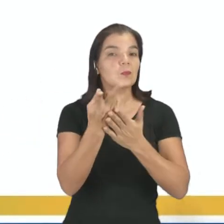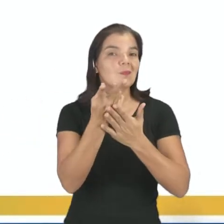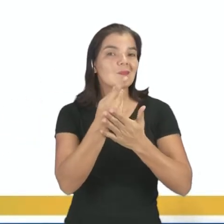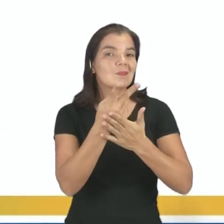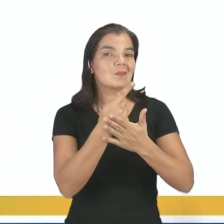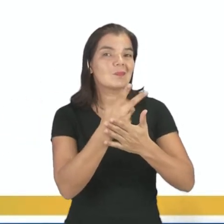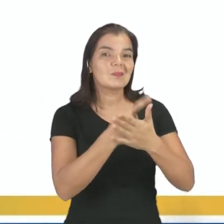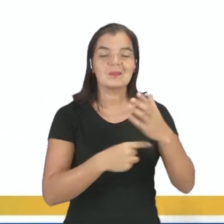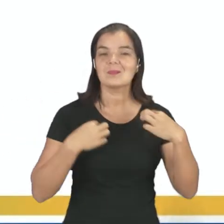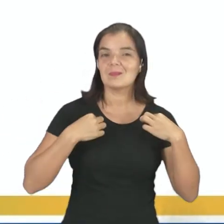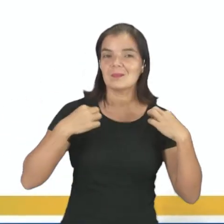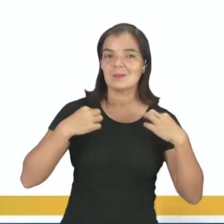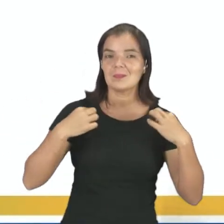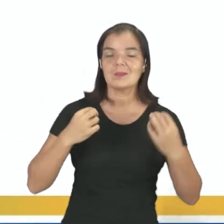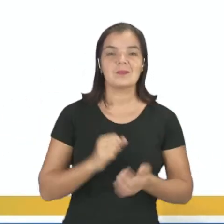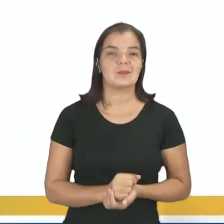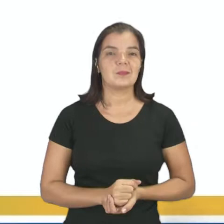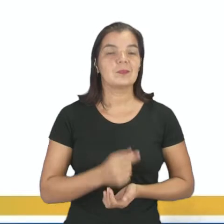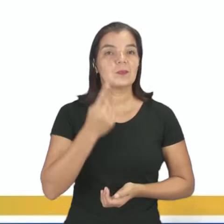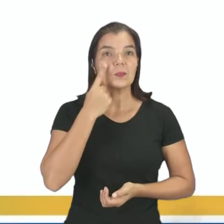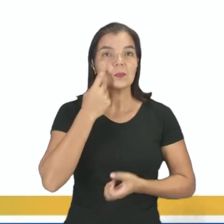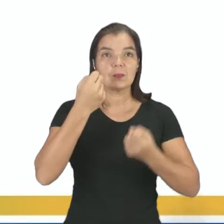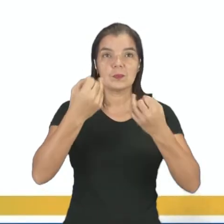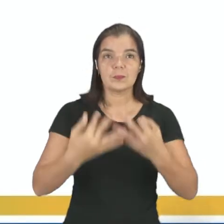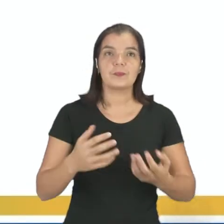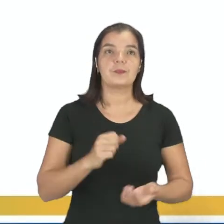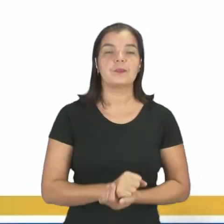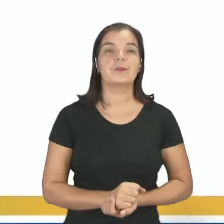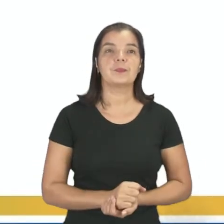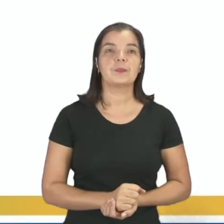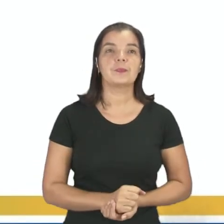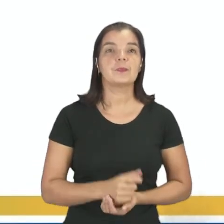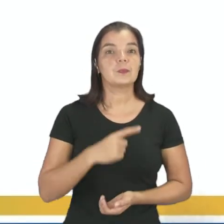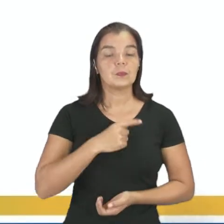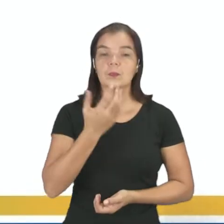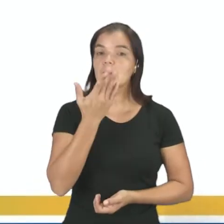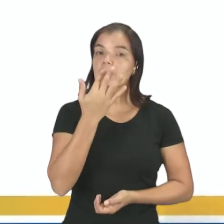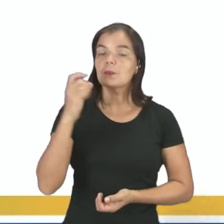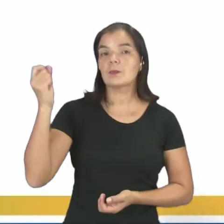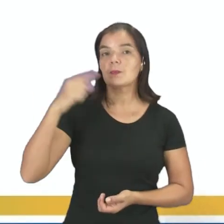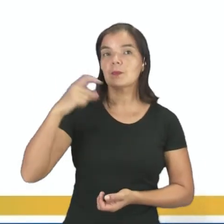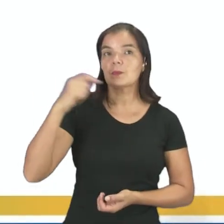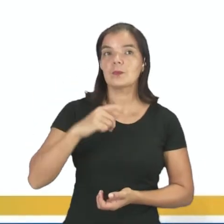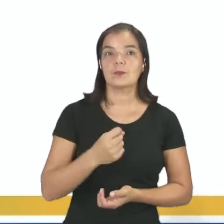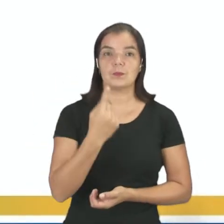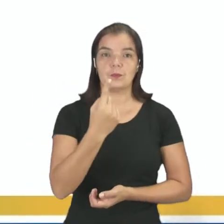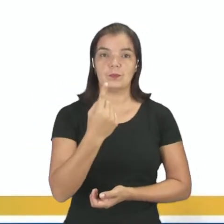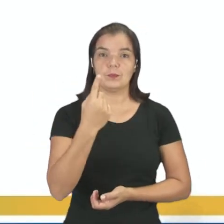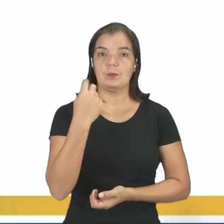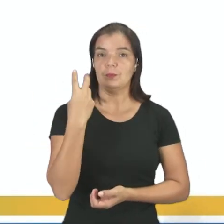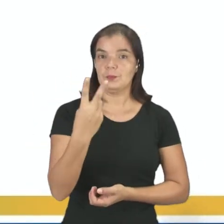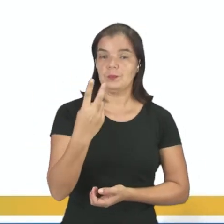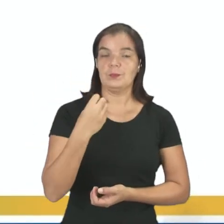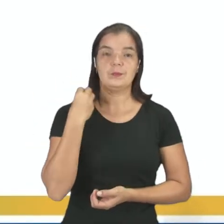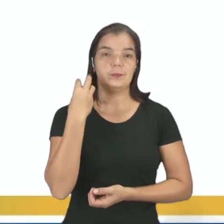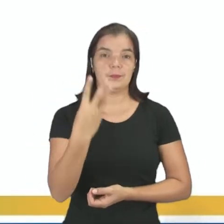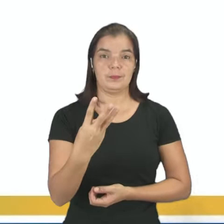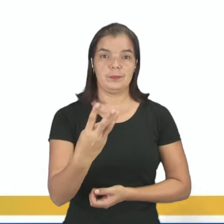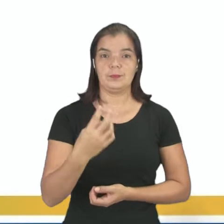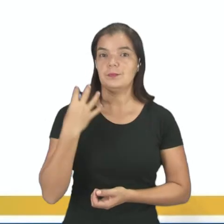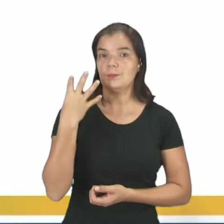as camisetas, certo? Então, olha o que ele disse, né? Na cor azul, nós temos aqui, ó, 1,